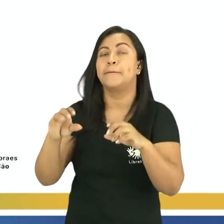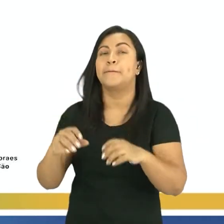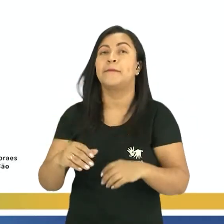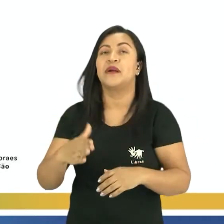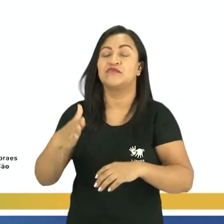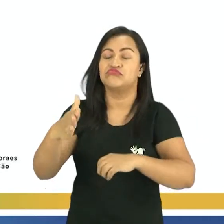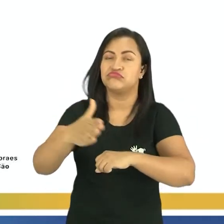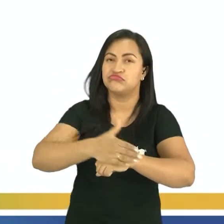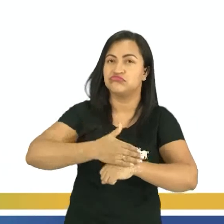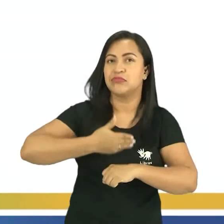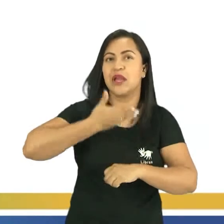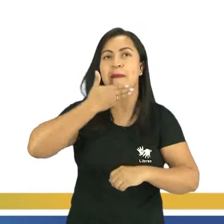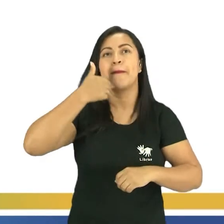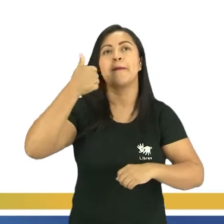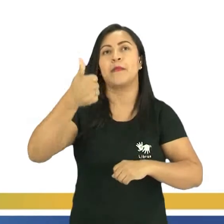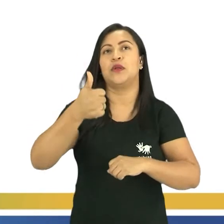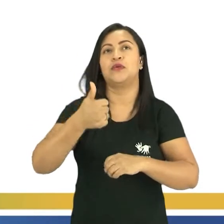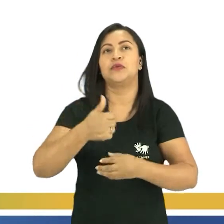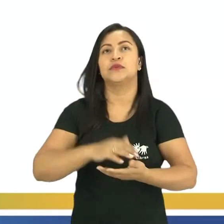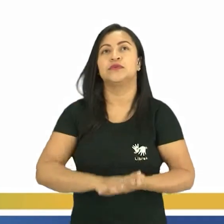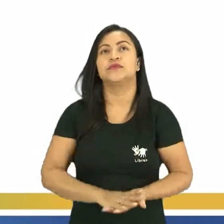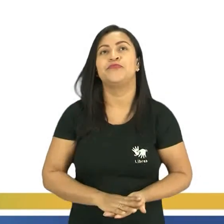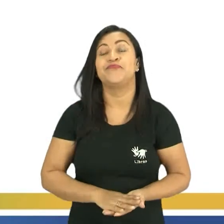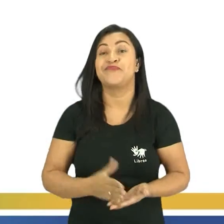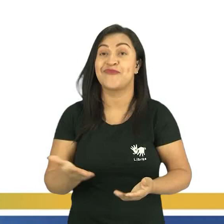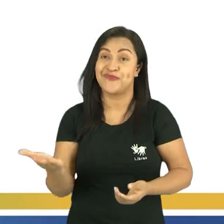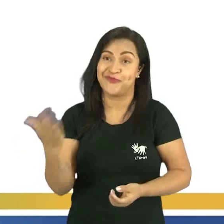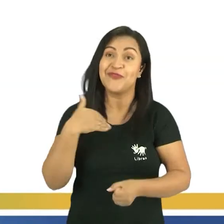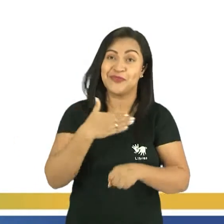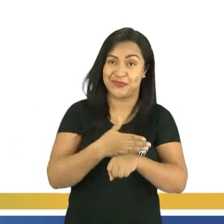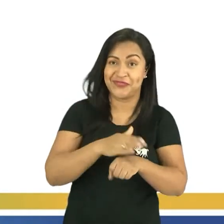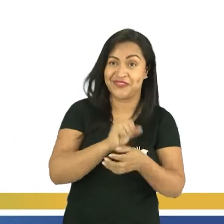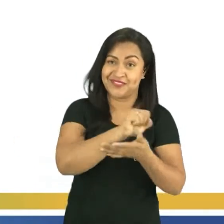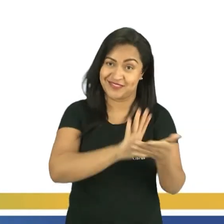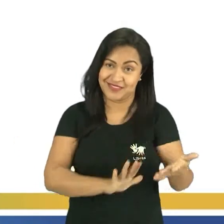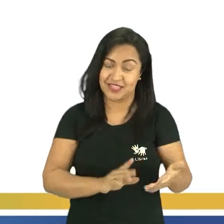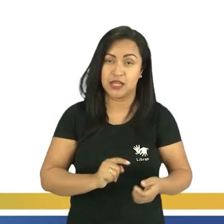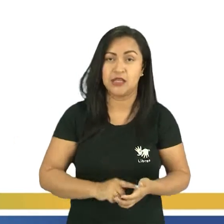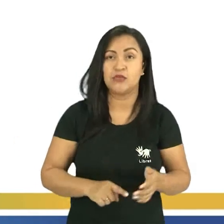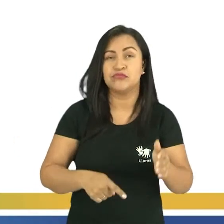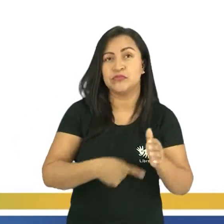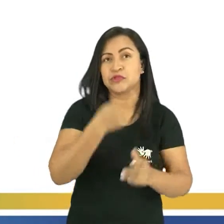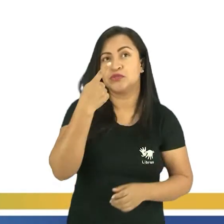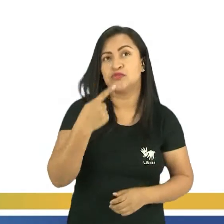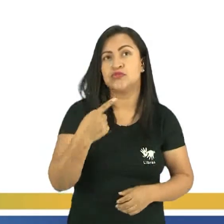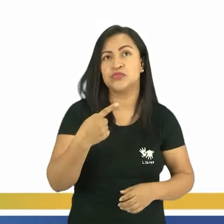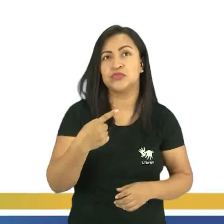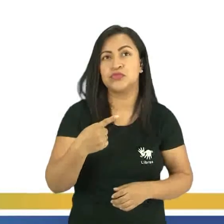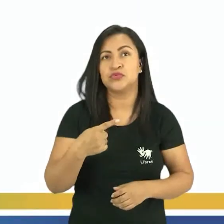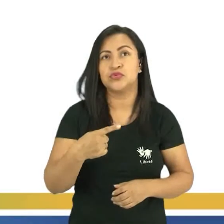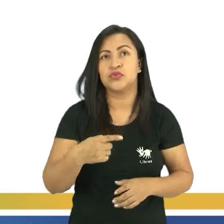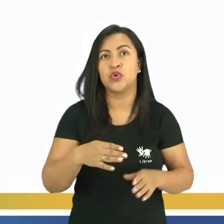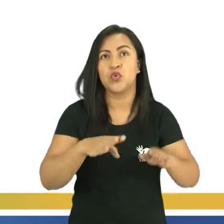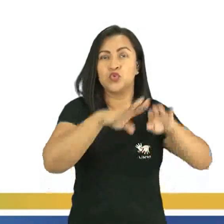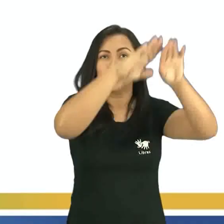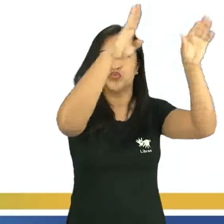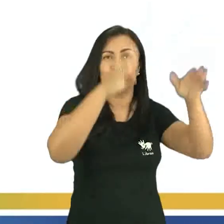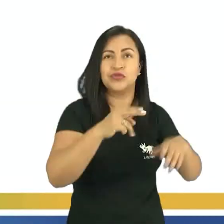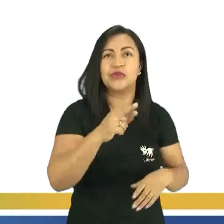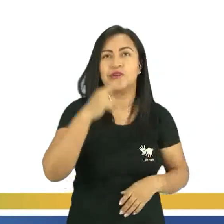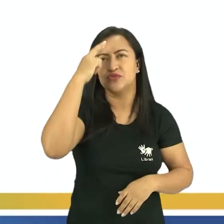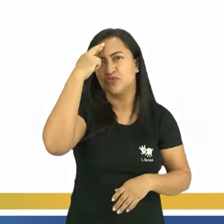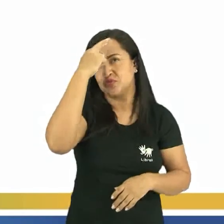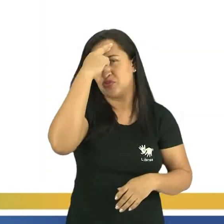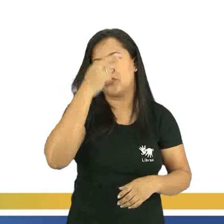tá certo? Bora exercitar, bora praticar aqui, tá? A questão 1. Monumentos históricos e outras construções